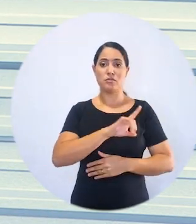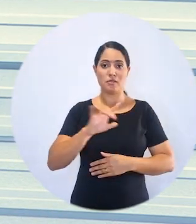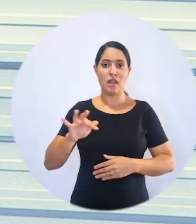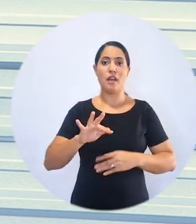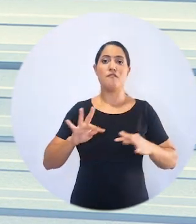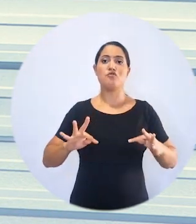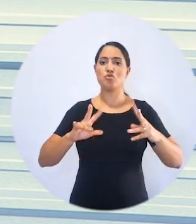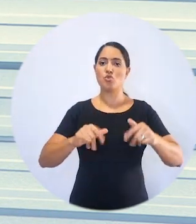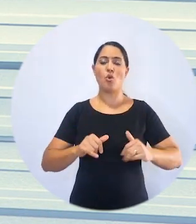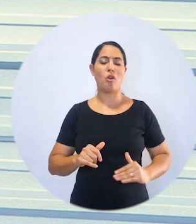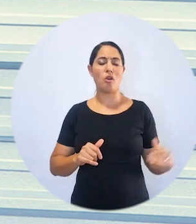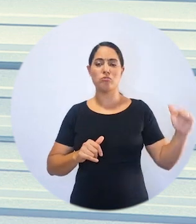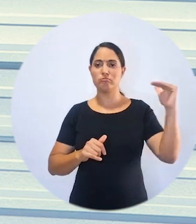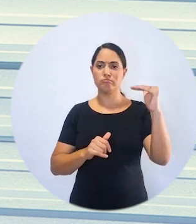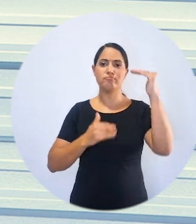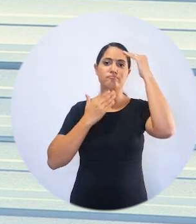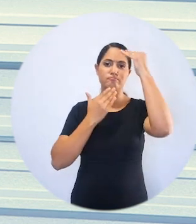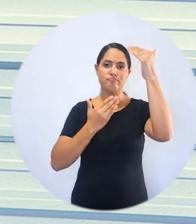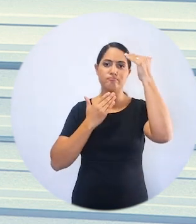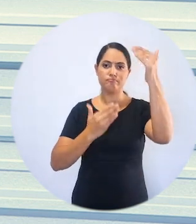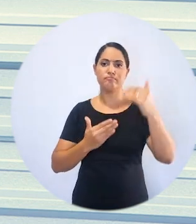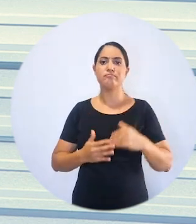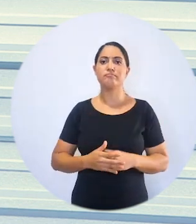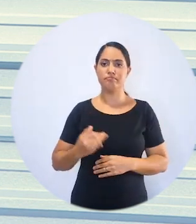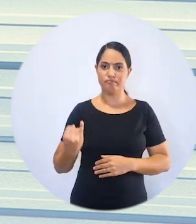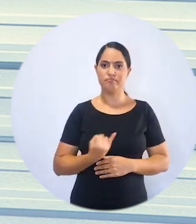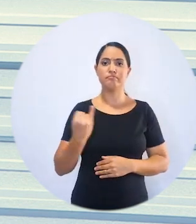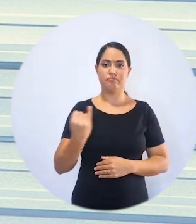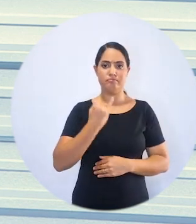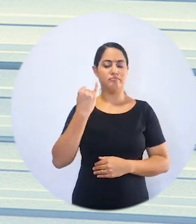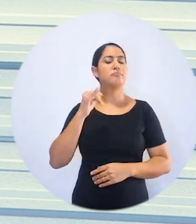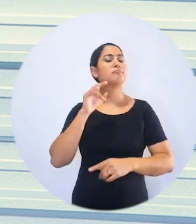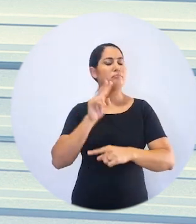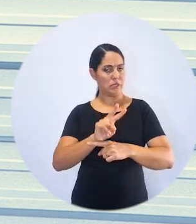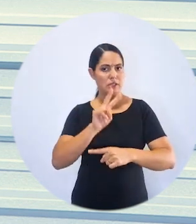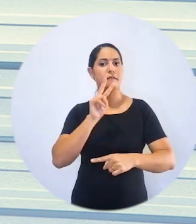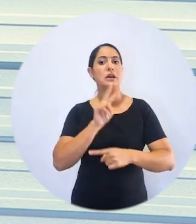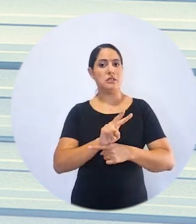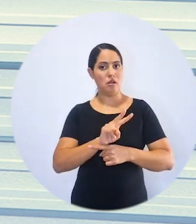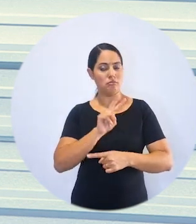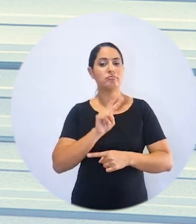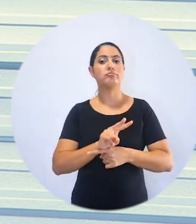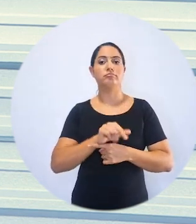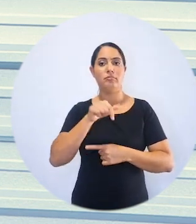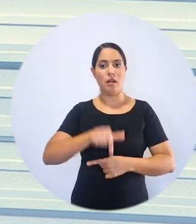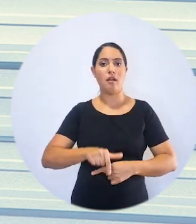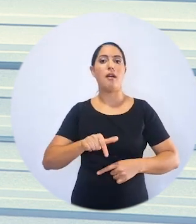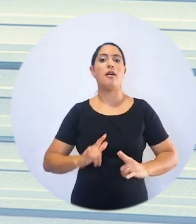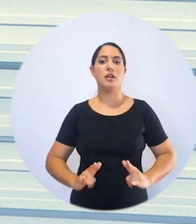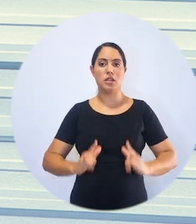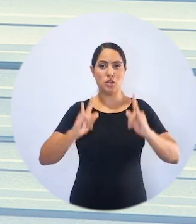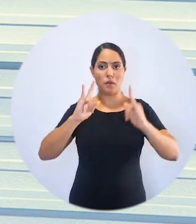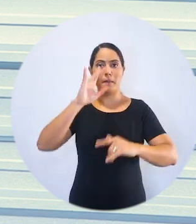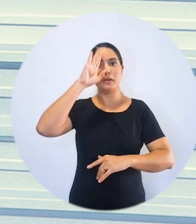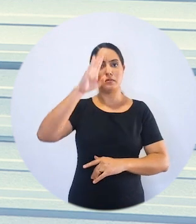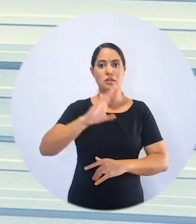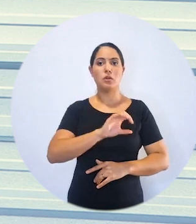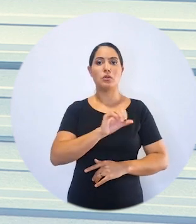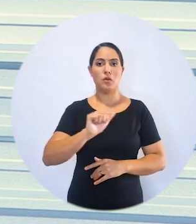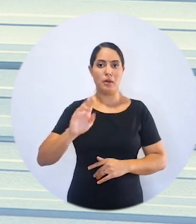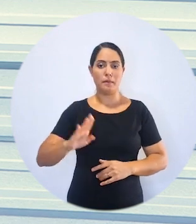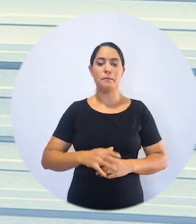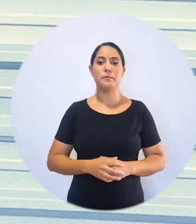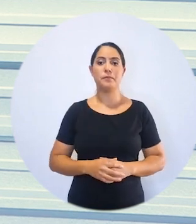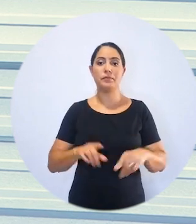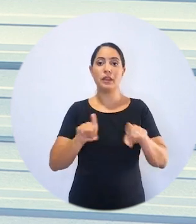e colaboradores da OAB. Agradeço a diligência das autoridades do Distrito Federal, que não mediram esforços para assegurar que tudo